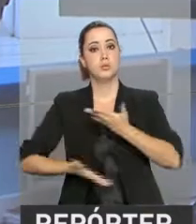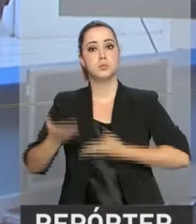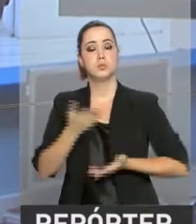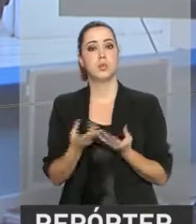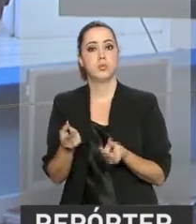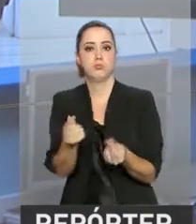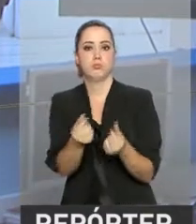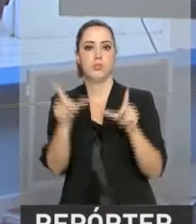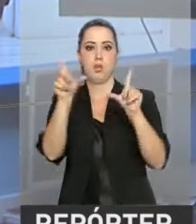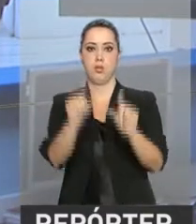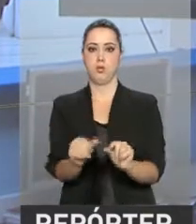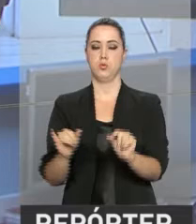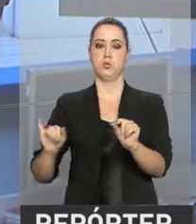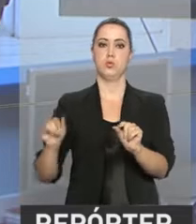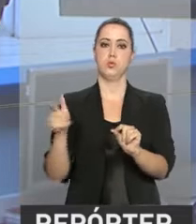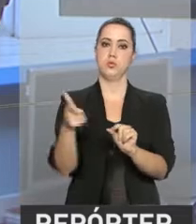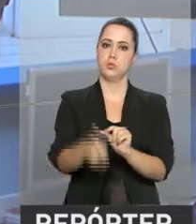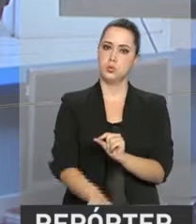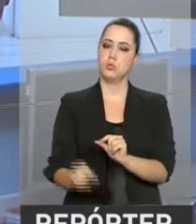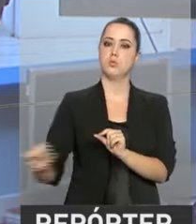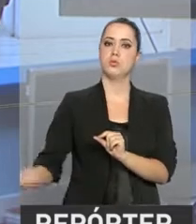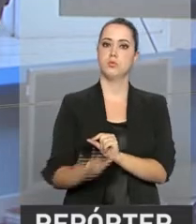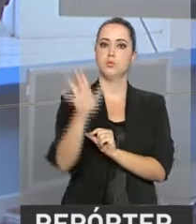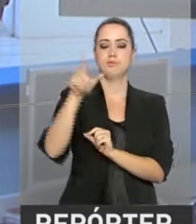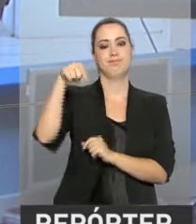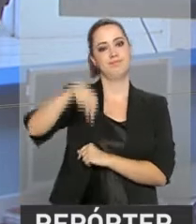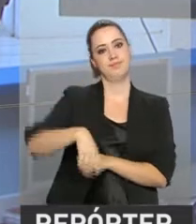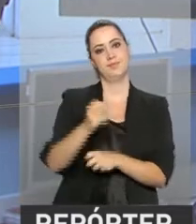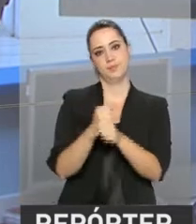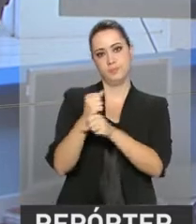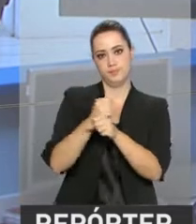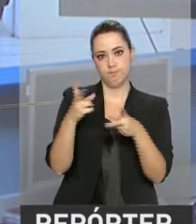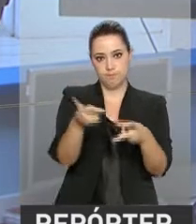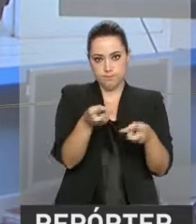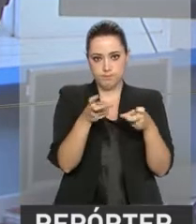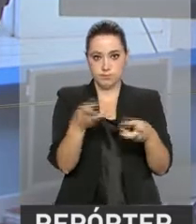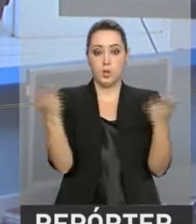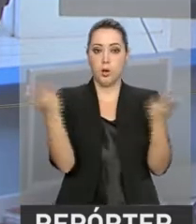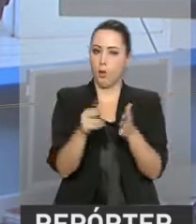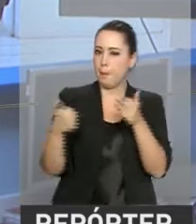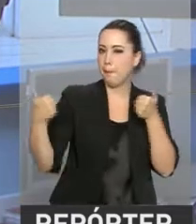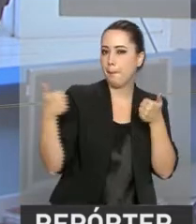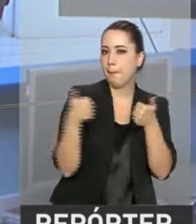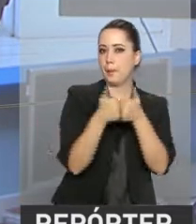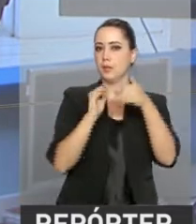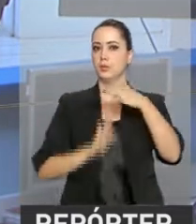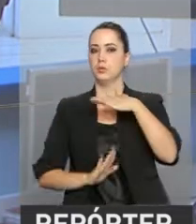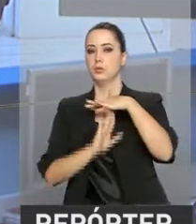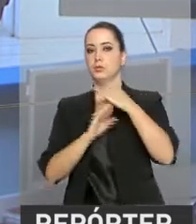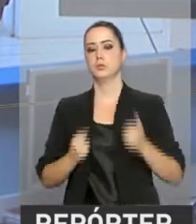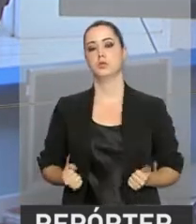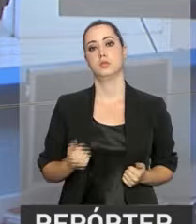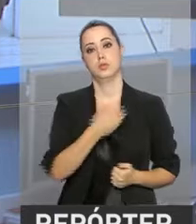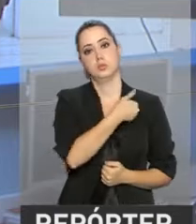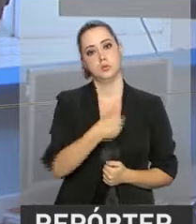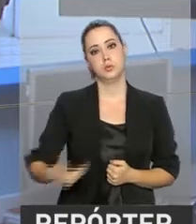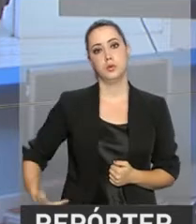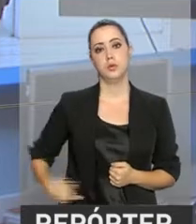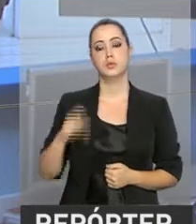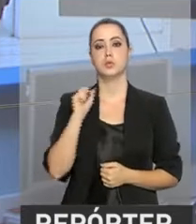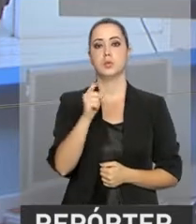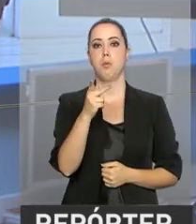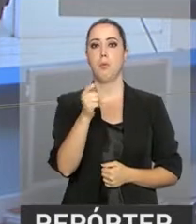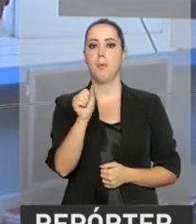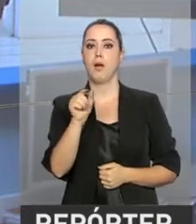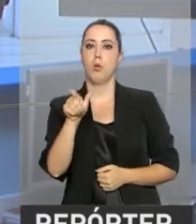mais uma vez a previsão para a inflação deste ano a estimativa agora está bem próxima do teto da meta estipulada pelo governo paulo